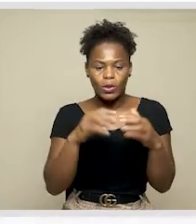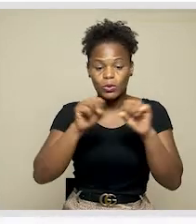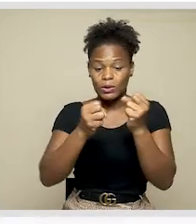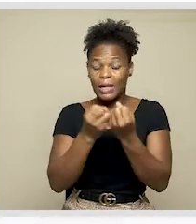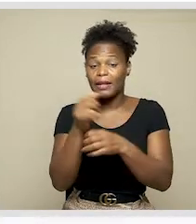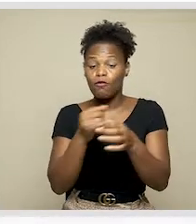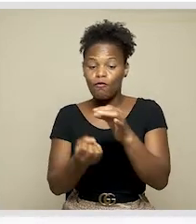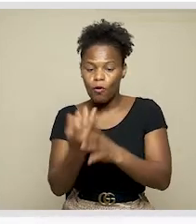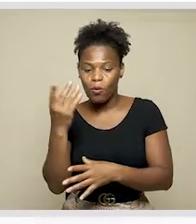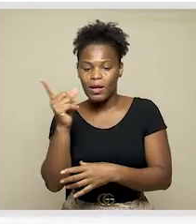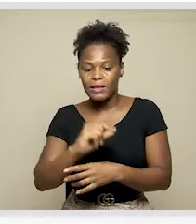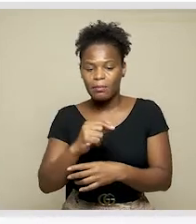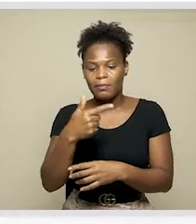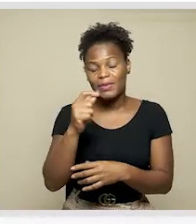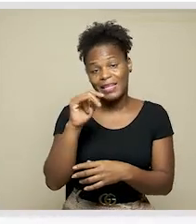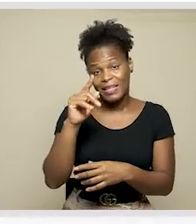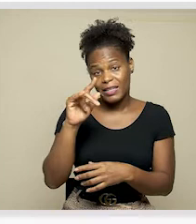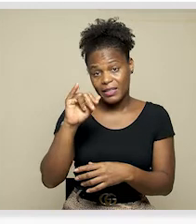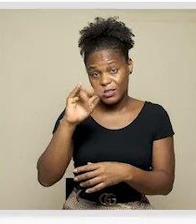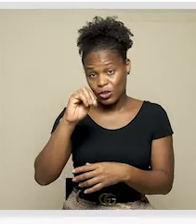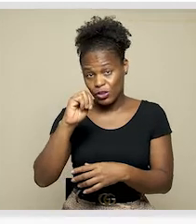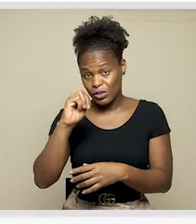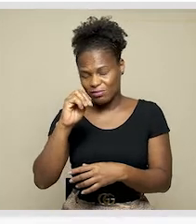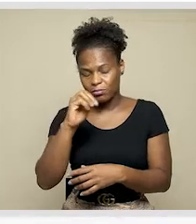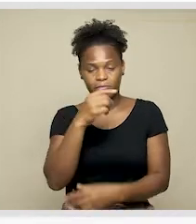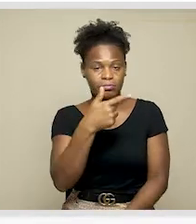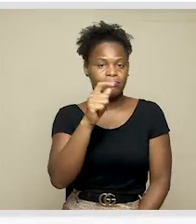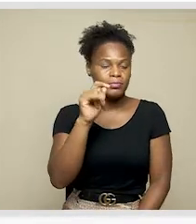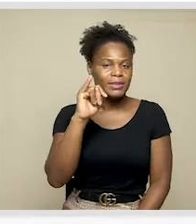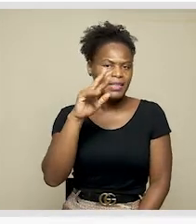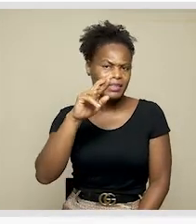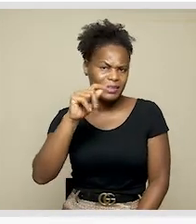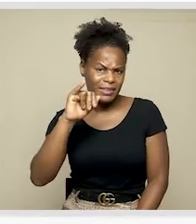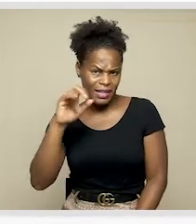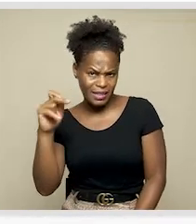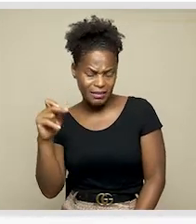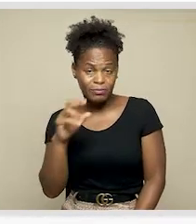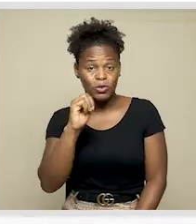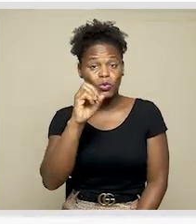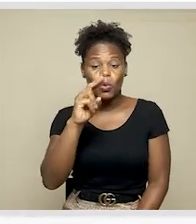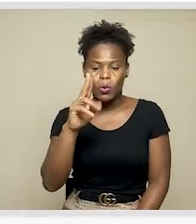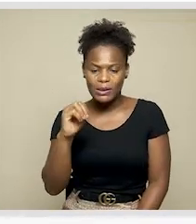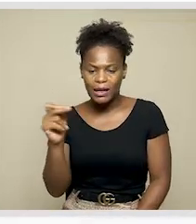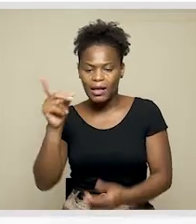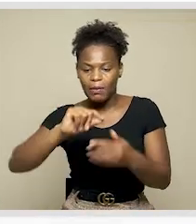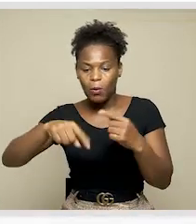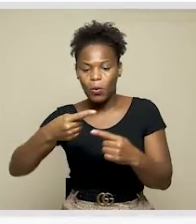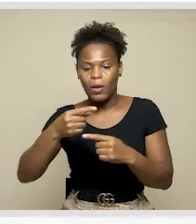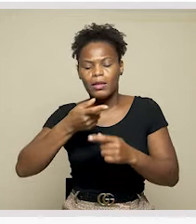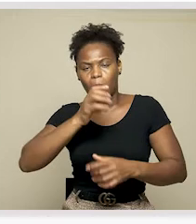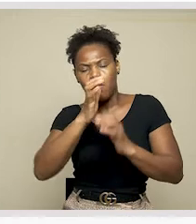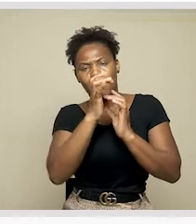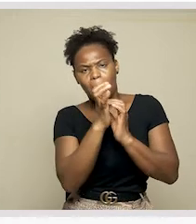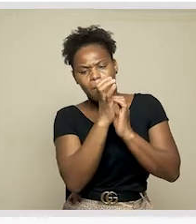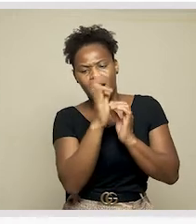Monteiro. Revista de renovação literária, rompe completamente com a estética romântica e parnasiana